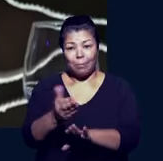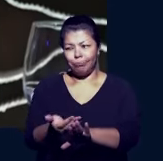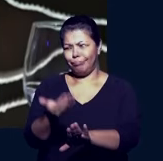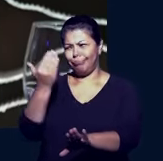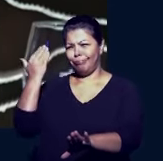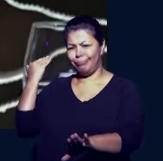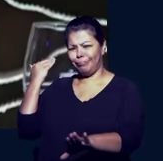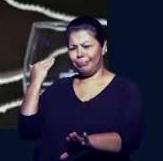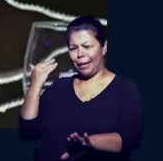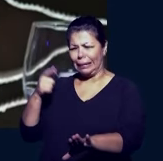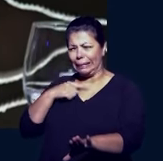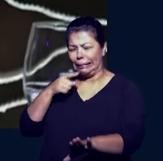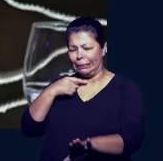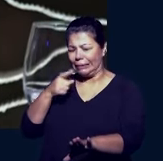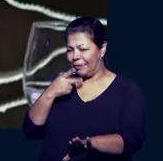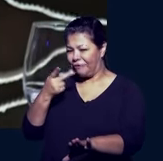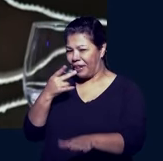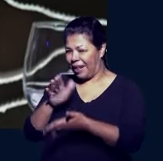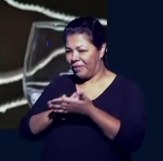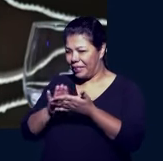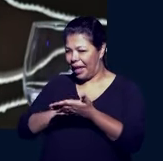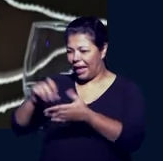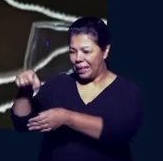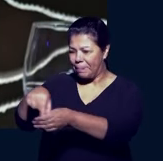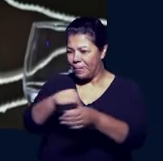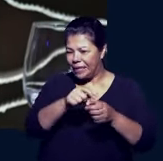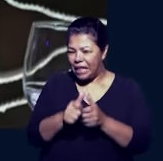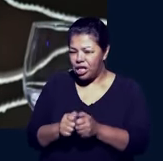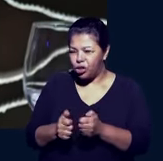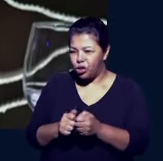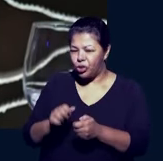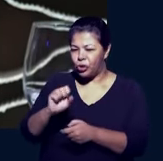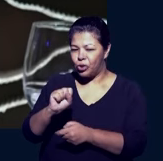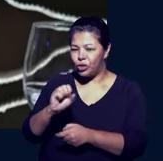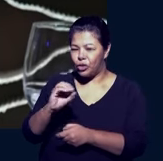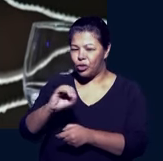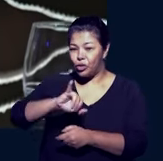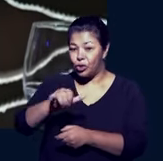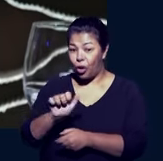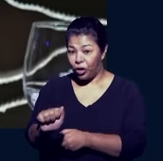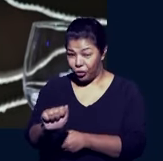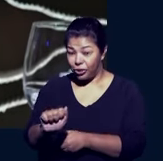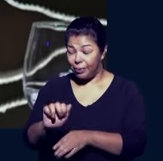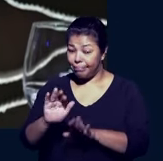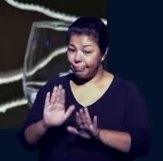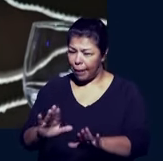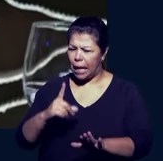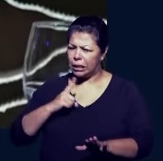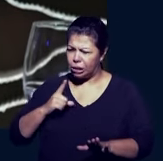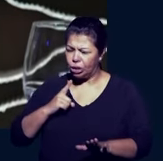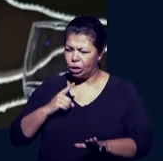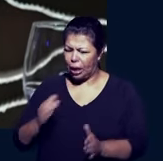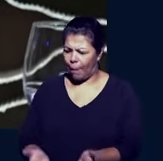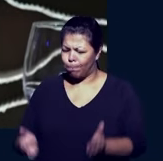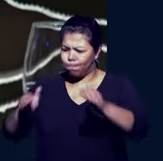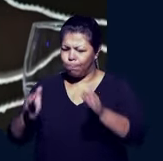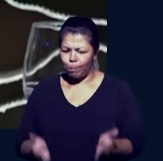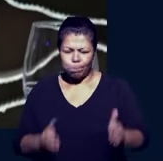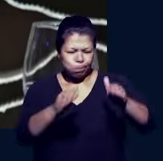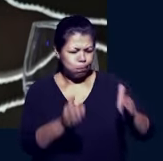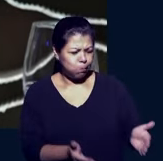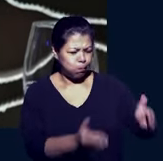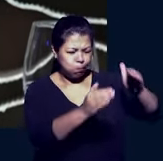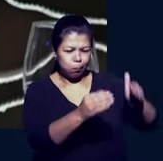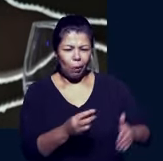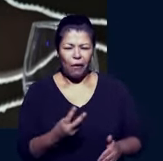sou tão velha assim eh e era soja de 28 sacos 30 sacos Hoje nós